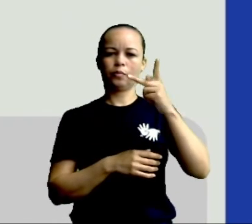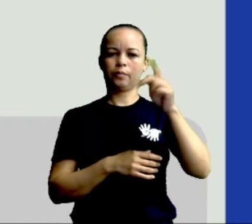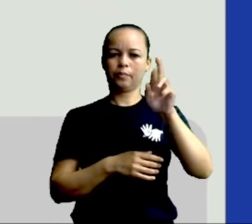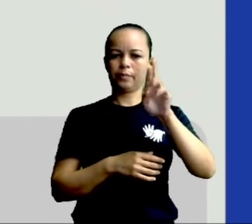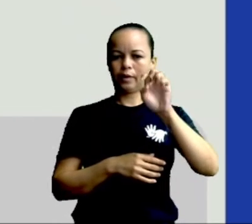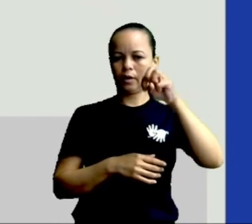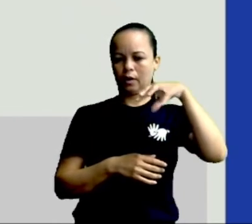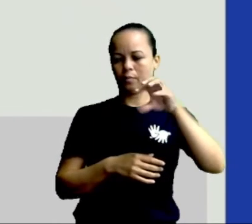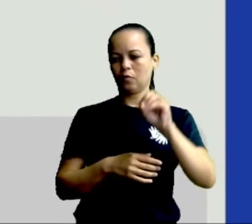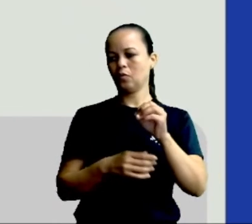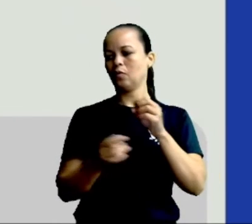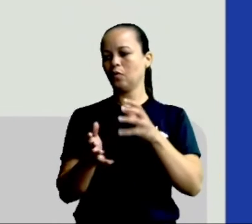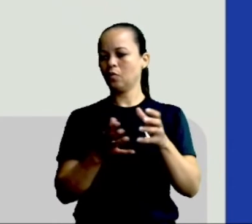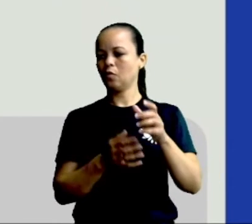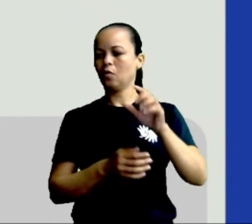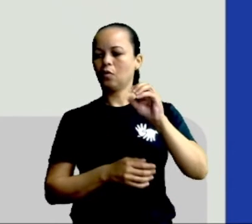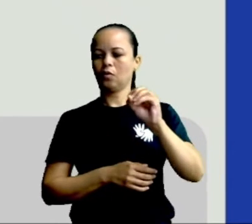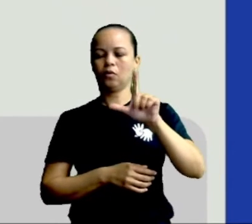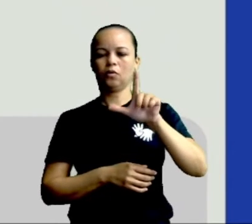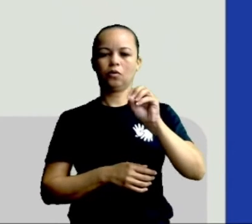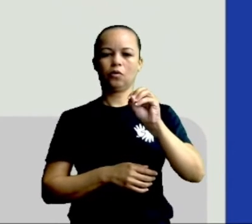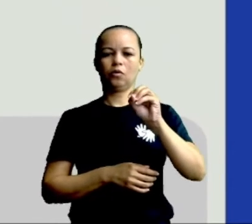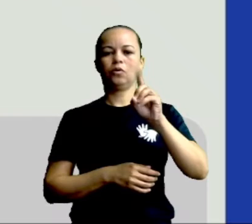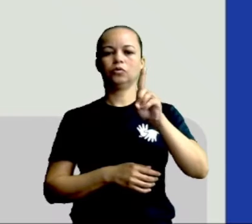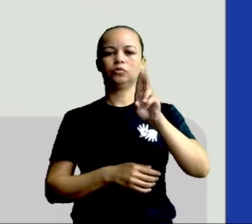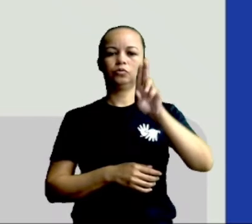Olorum, tá?